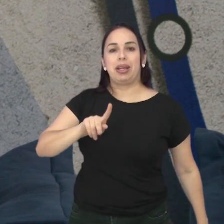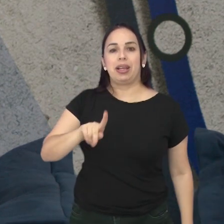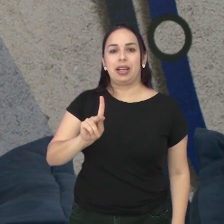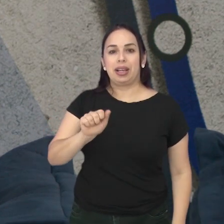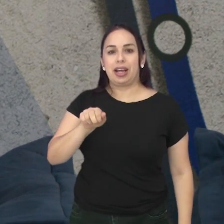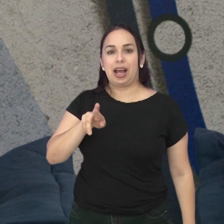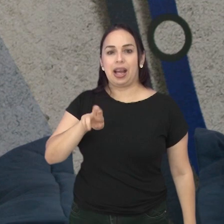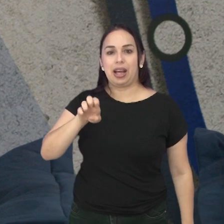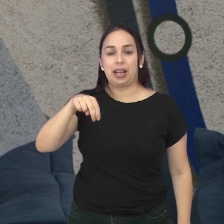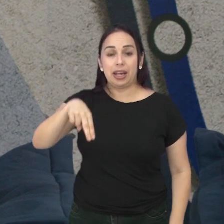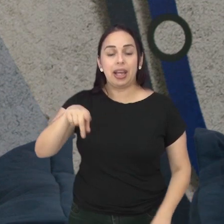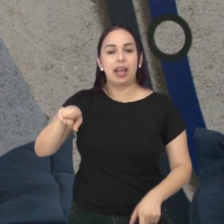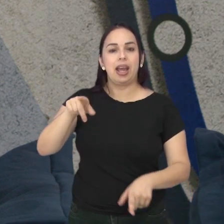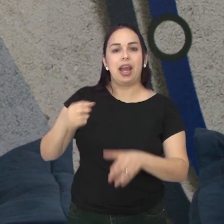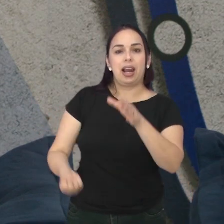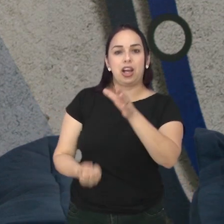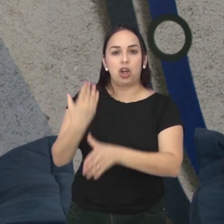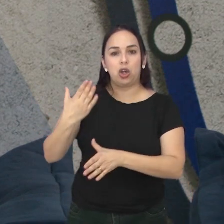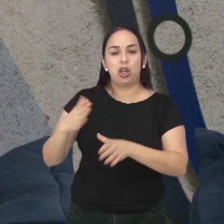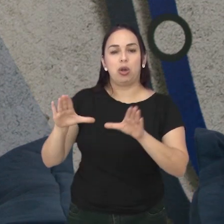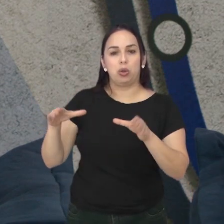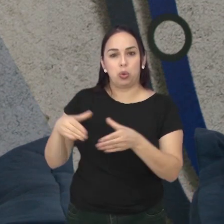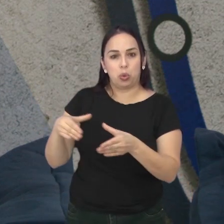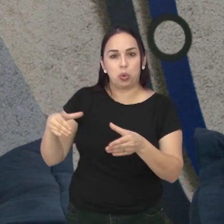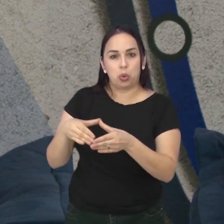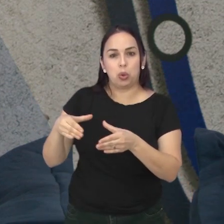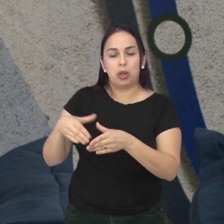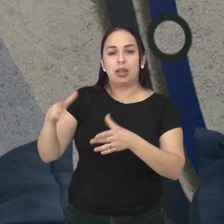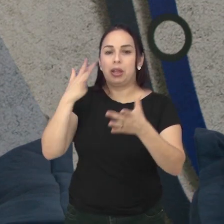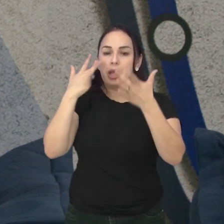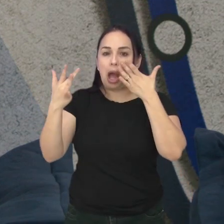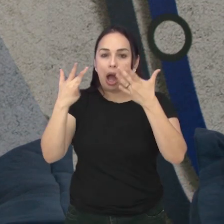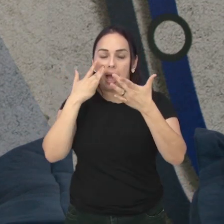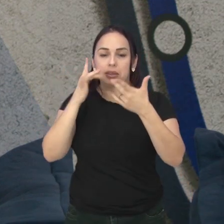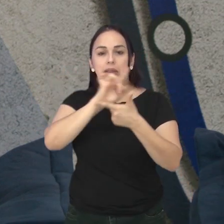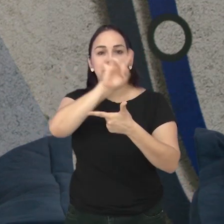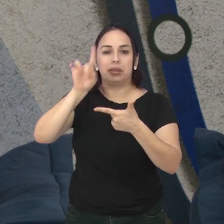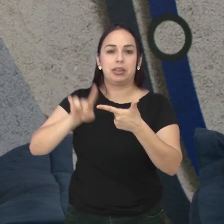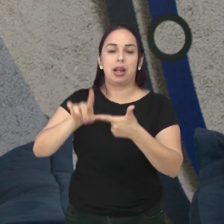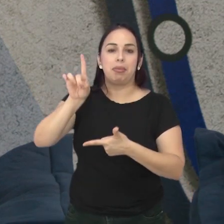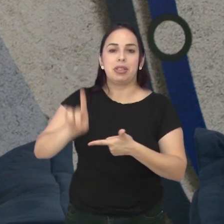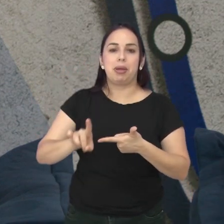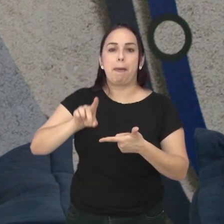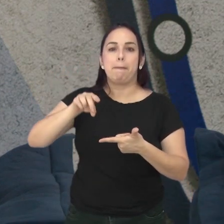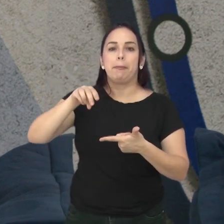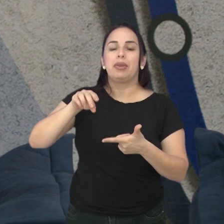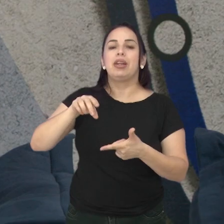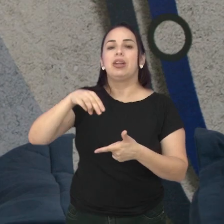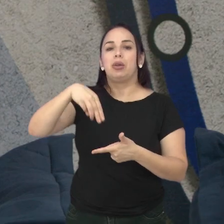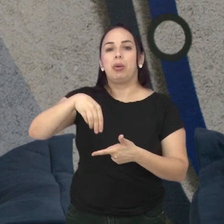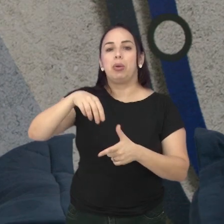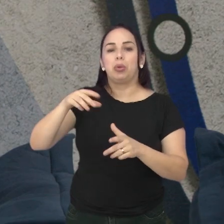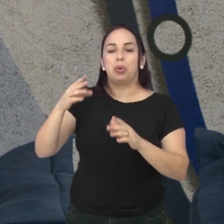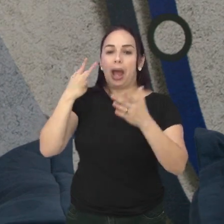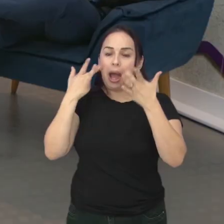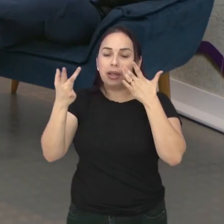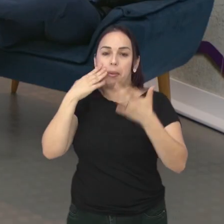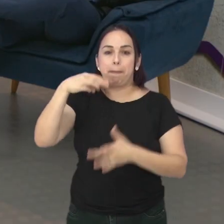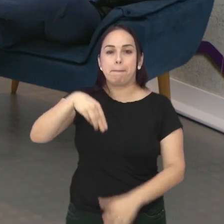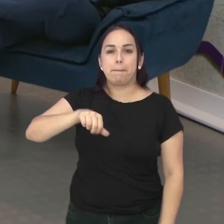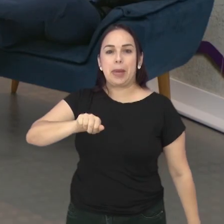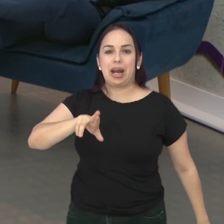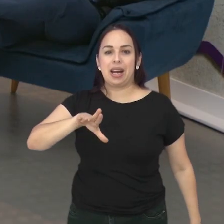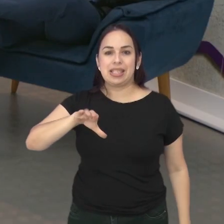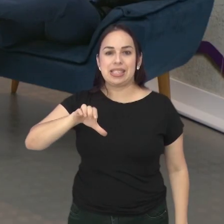Karen Ruaro, que é fundadora da instituição Teatro da Rua Elisa e diretora artística do Teatro Marcelo Dene. Seja